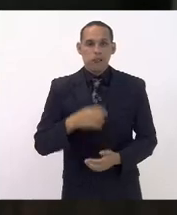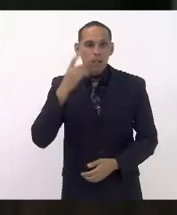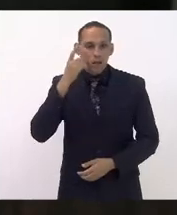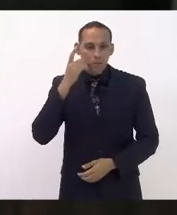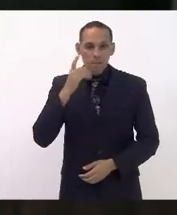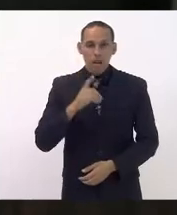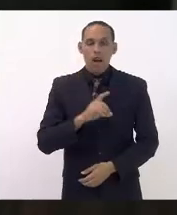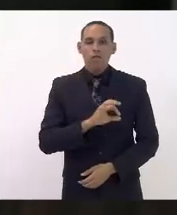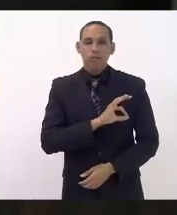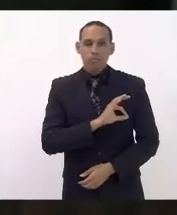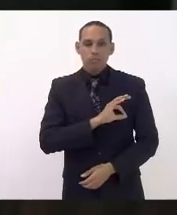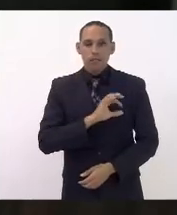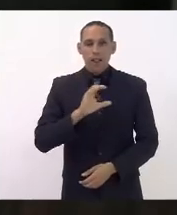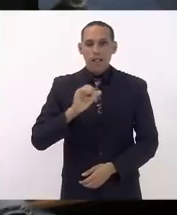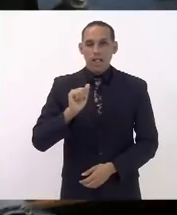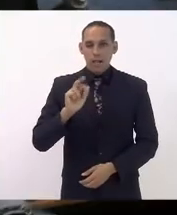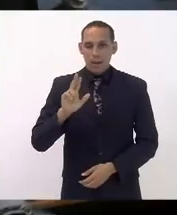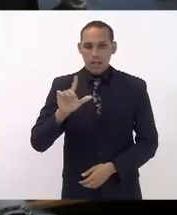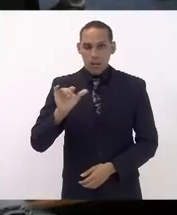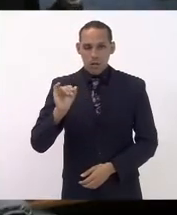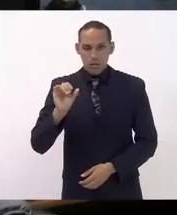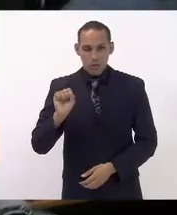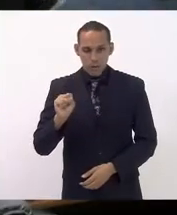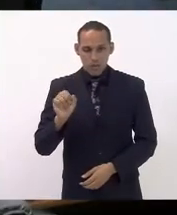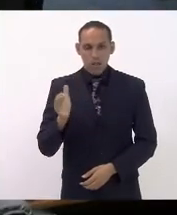deputado delegado Carlos Augusto.